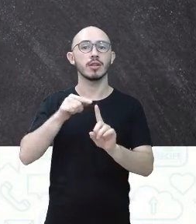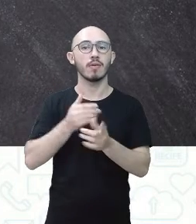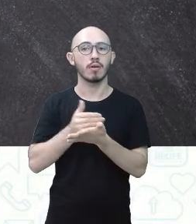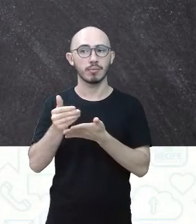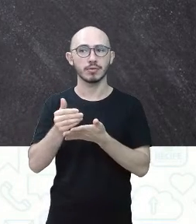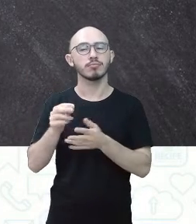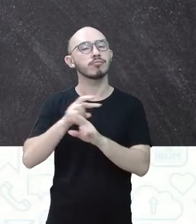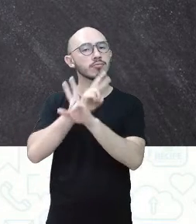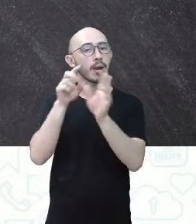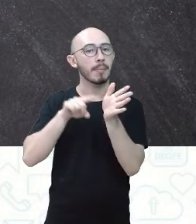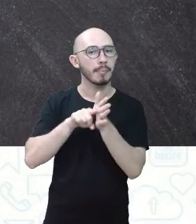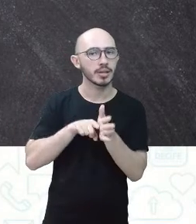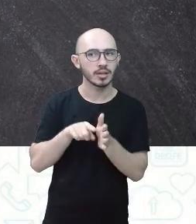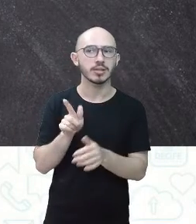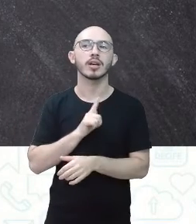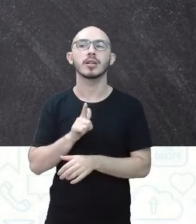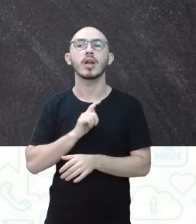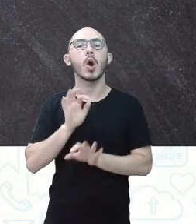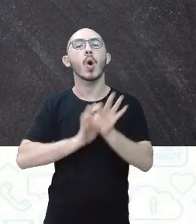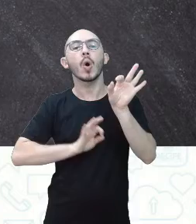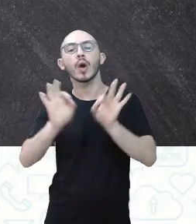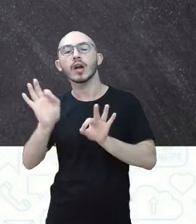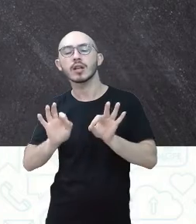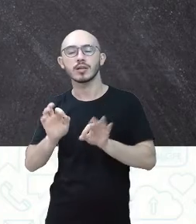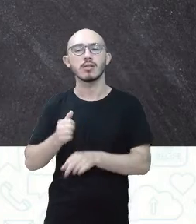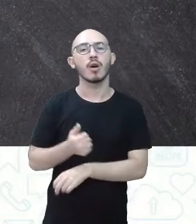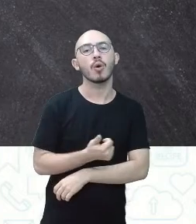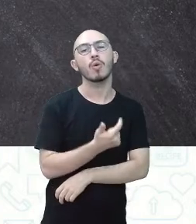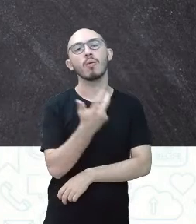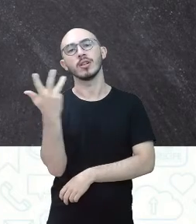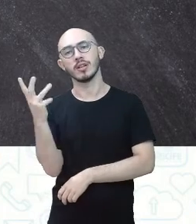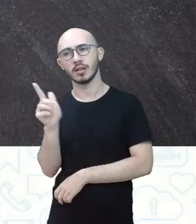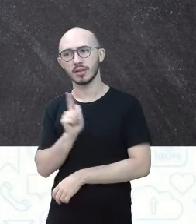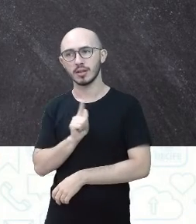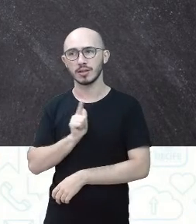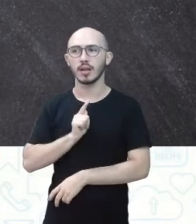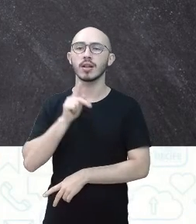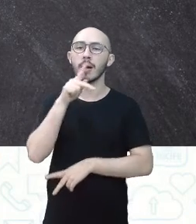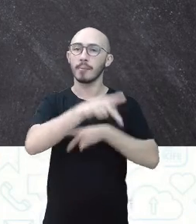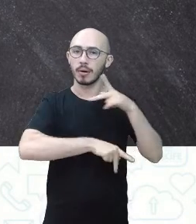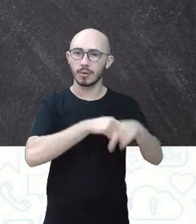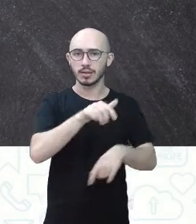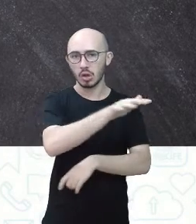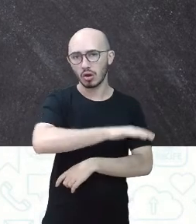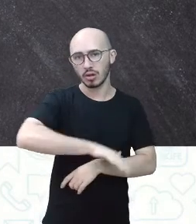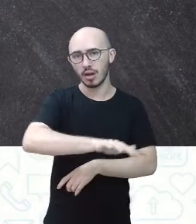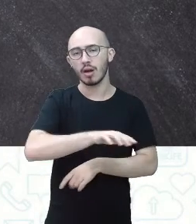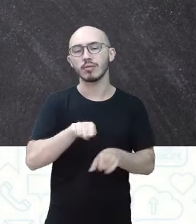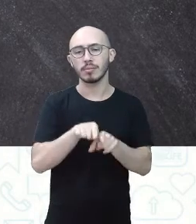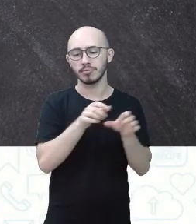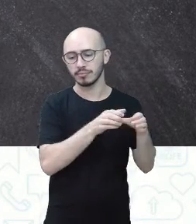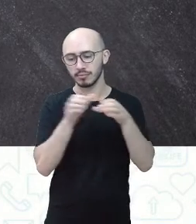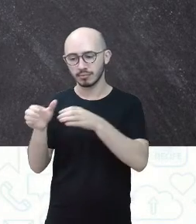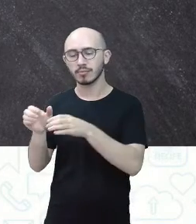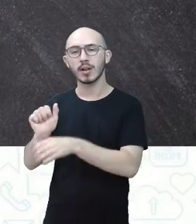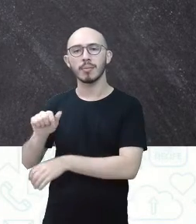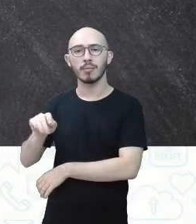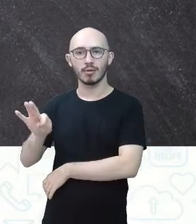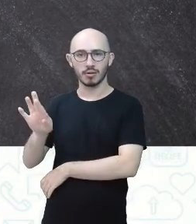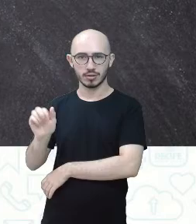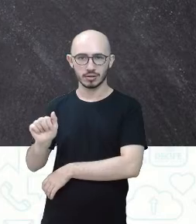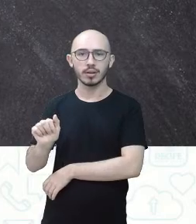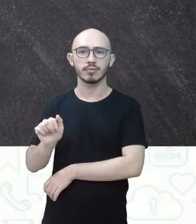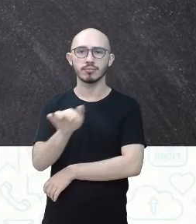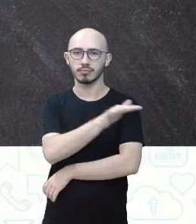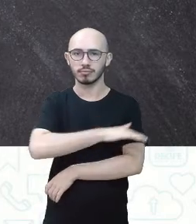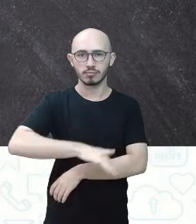pesquisa, onde a gente conseguiu separar a quantidade, né, a população e a amostra. Então, a população representa todos,